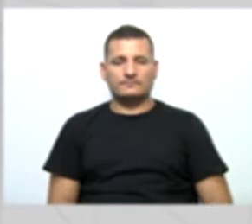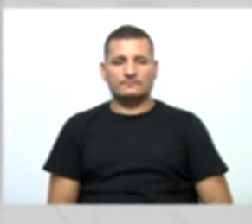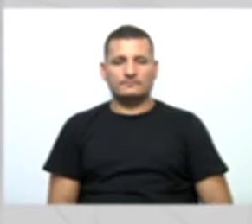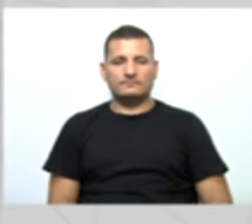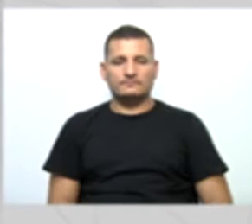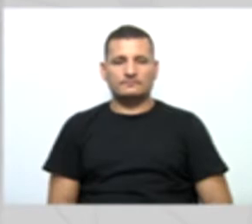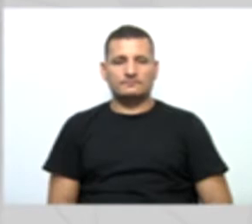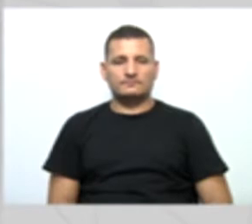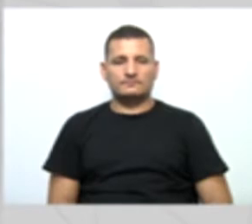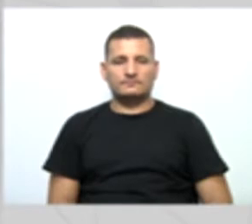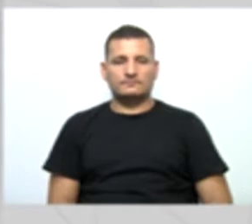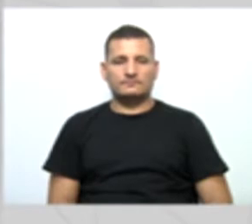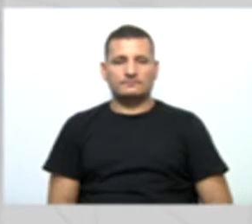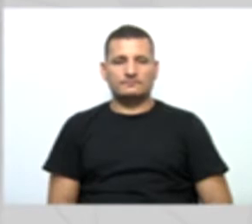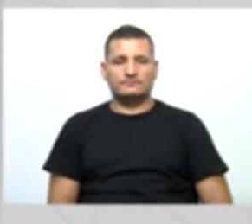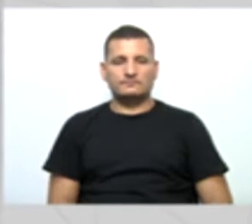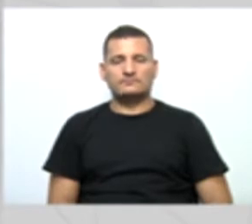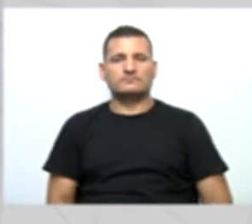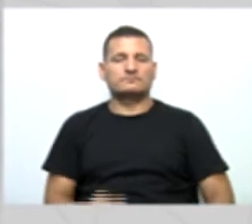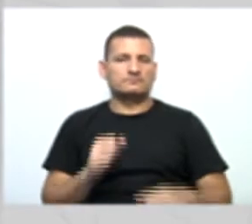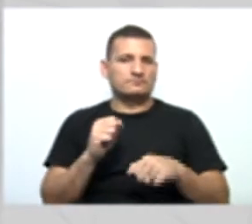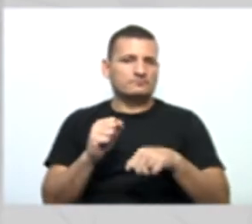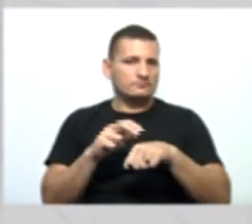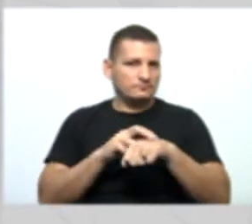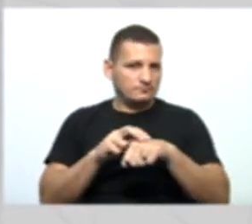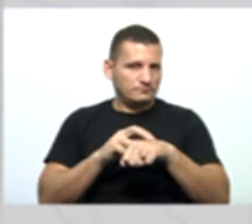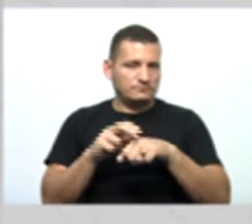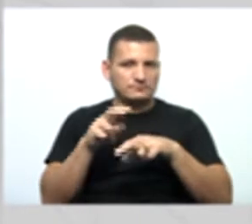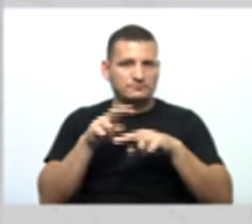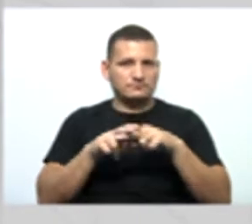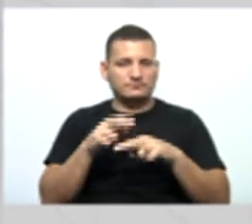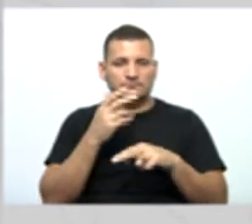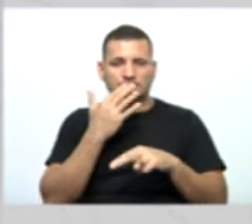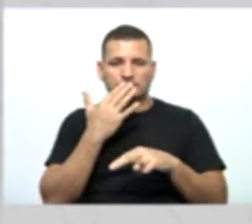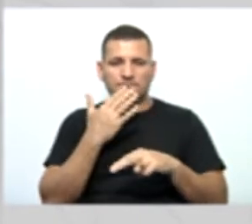A cor da minha cadeira, ela pode ser verde? Pode ser verde.